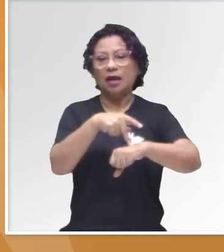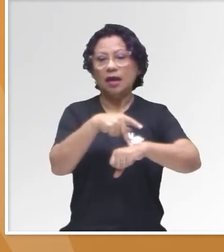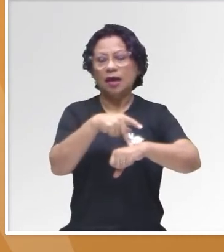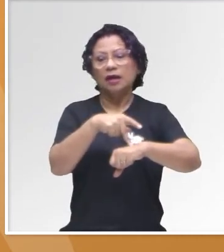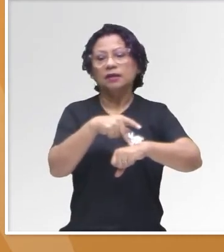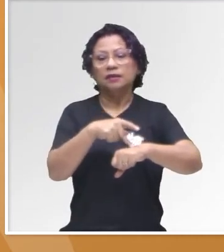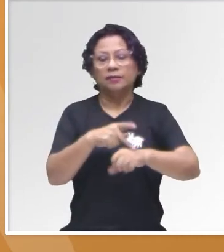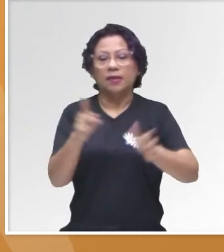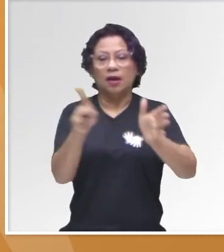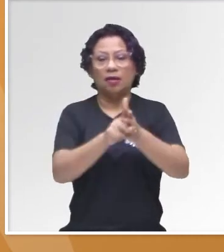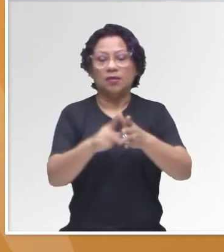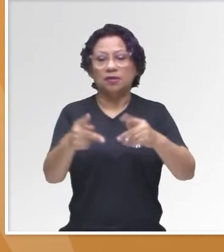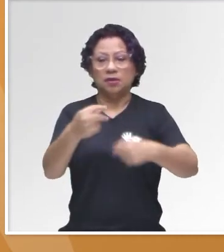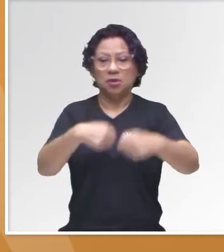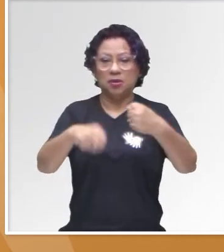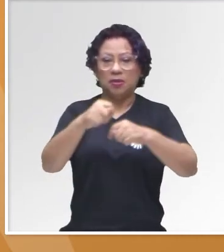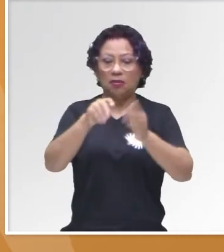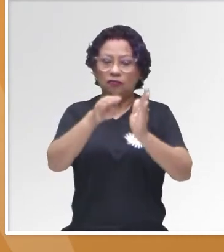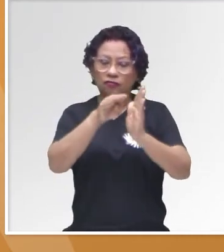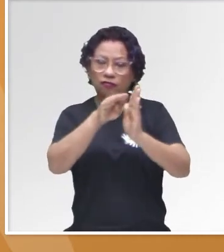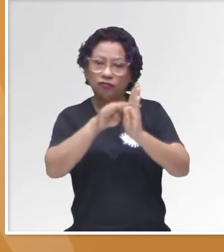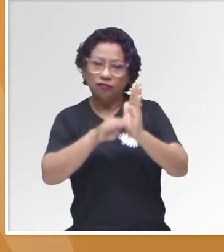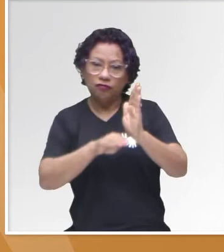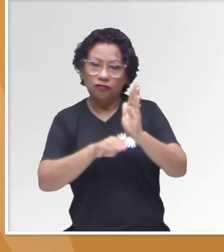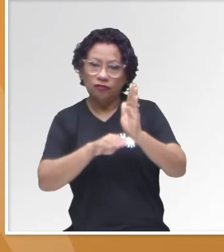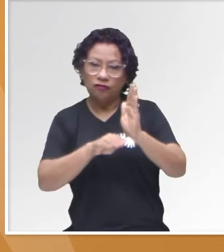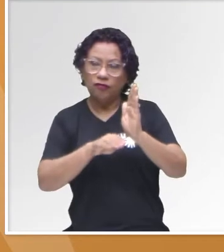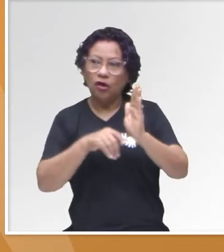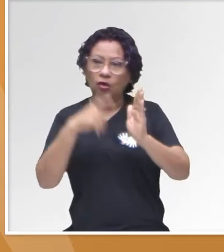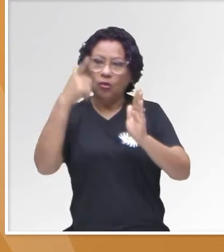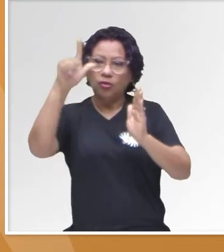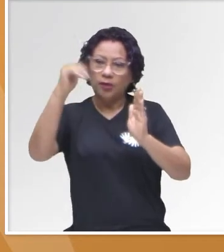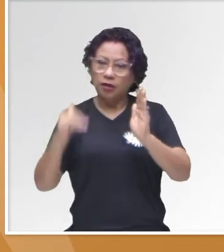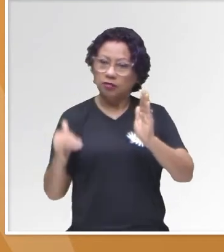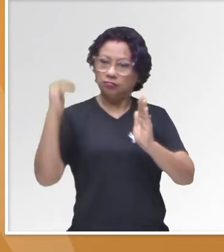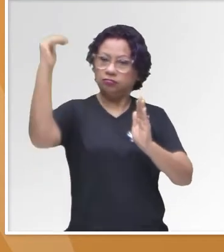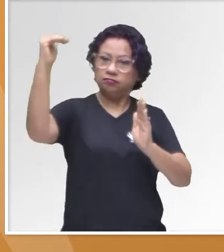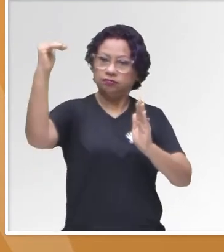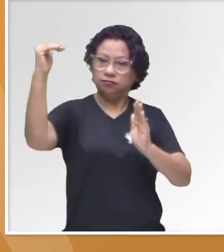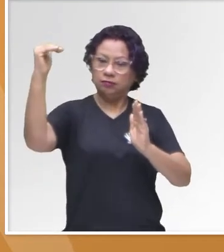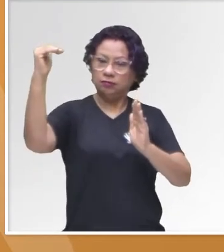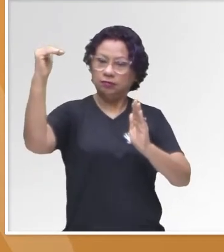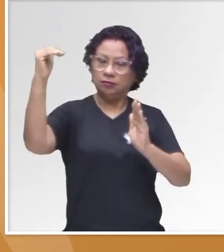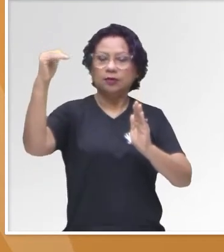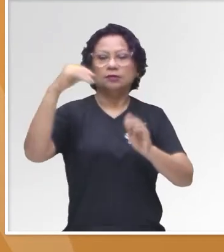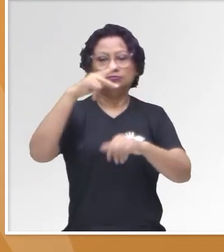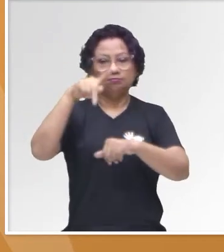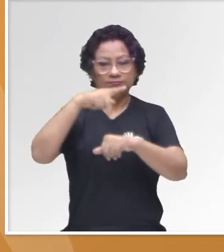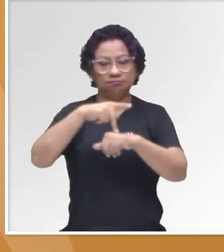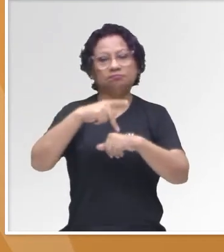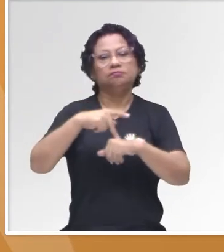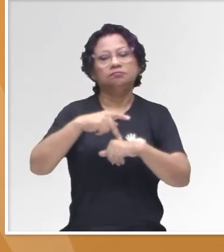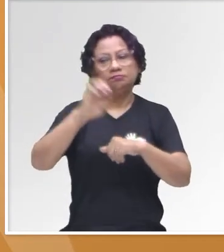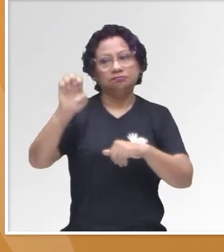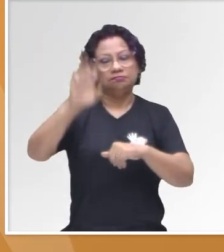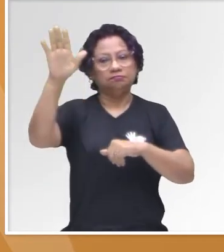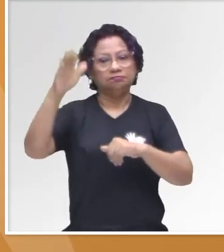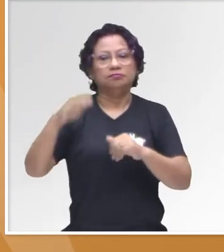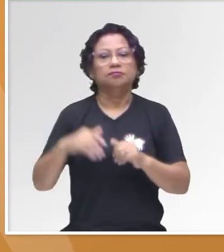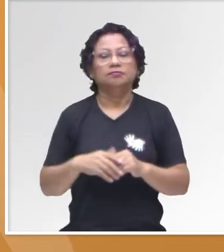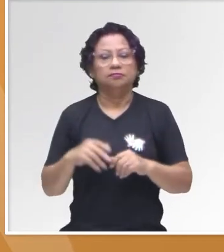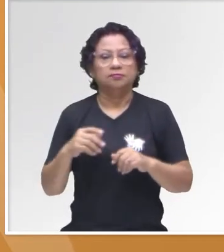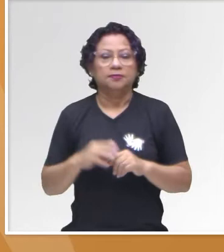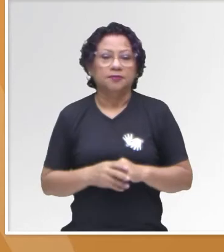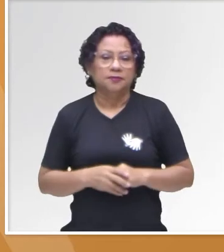ali um pouco abaixo, né? Mais abaixo dos outros países, principalmente com relação aos países desenvolvidos, e